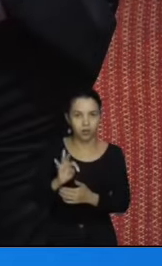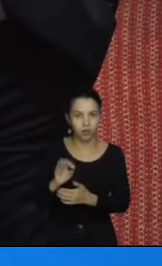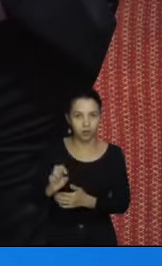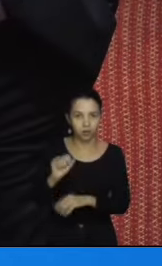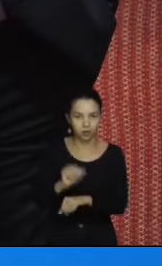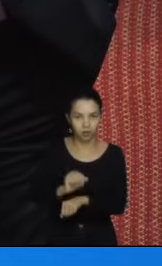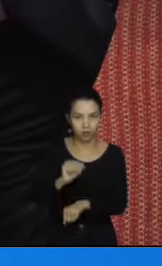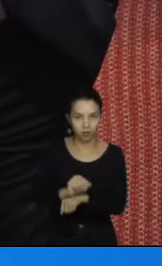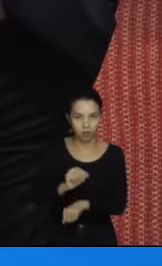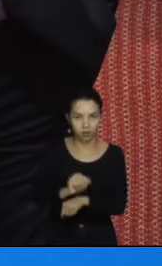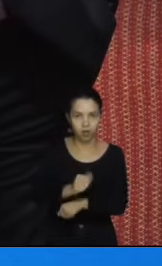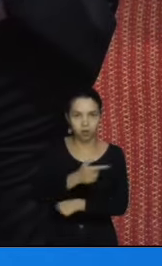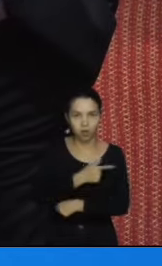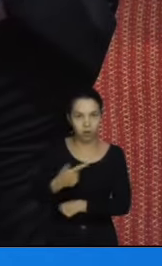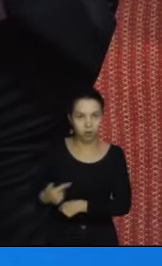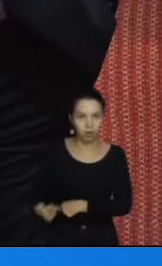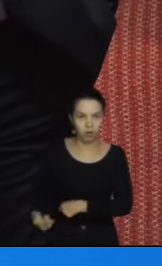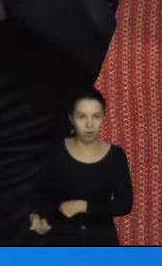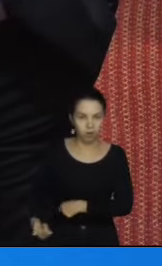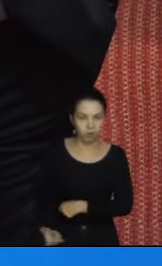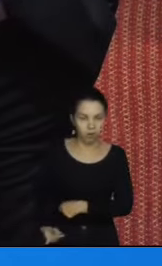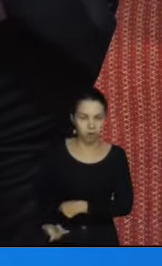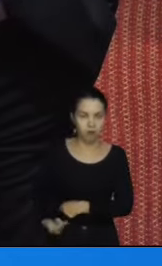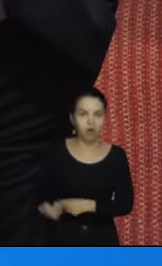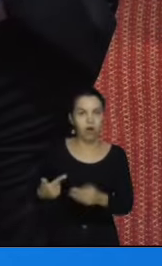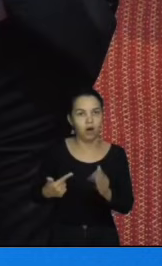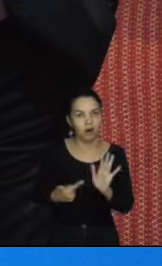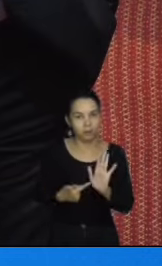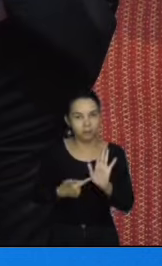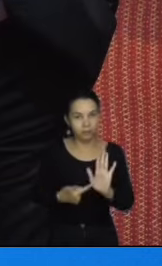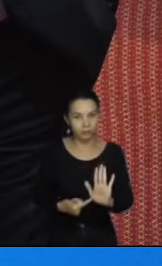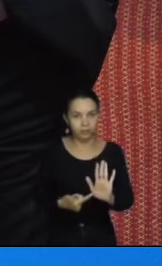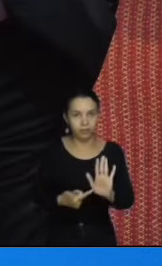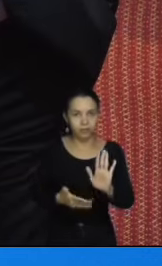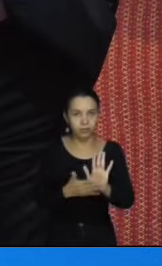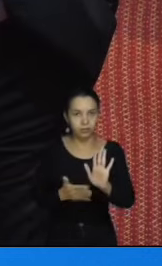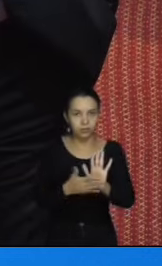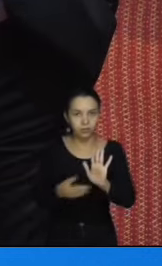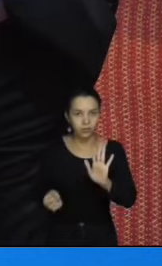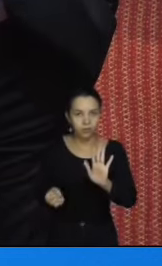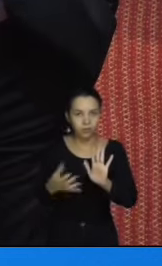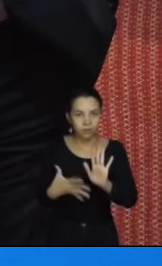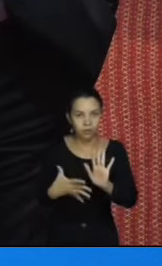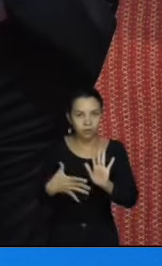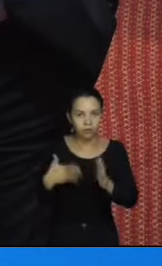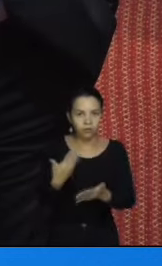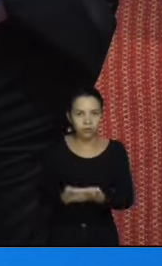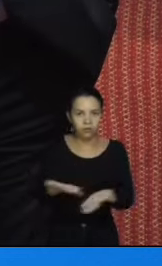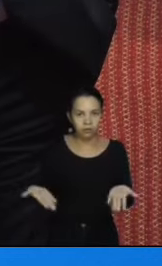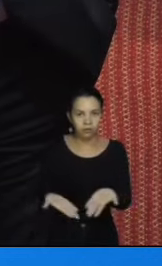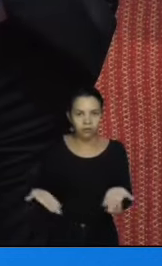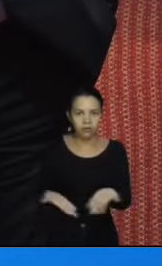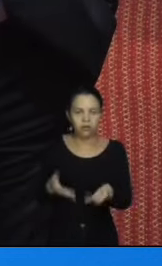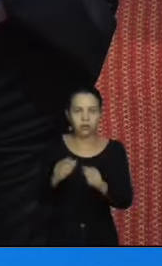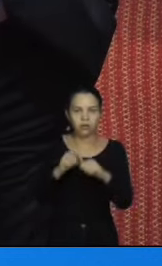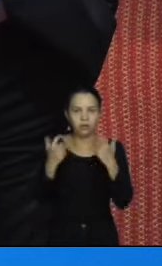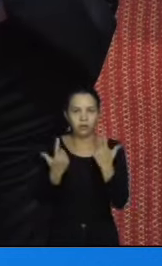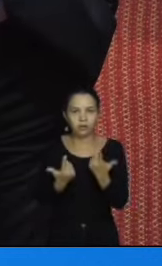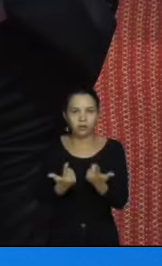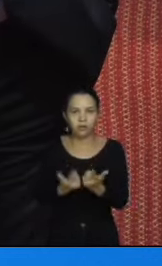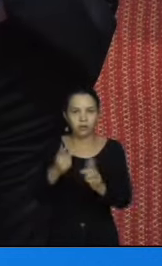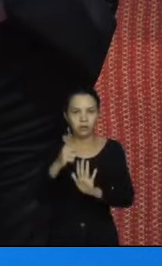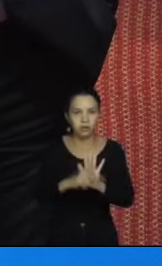aí sim se antecipe para apresentar uma nova proposta agora até chegar aqui nessa casa um projeto de lei